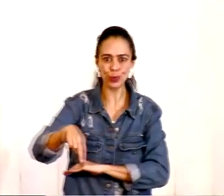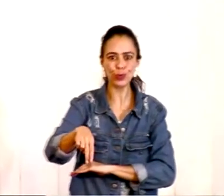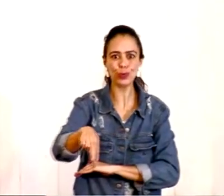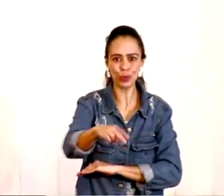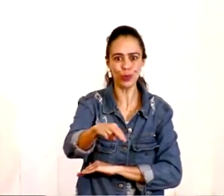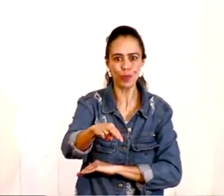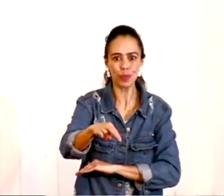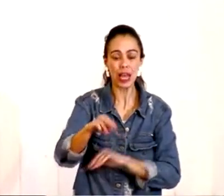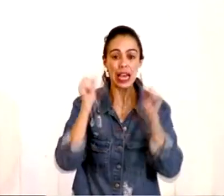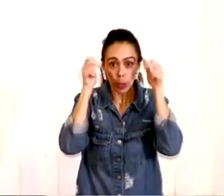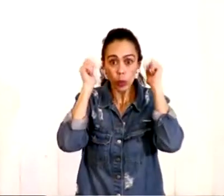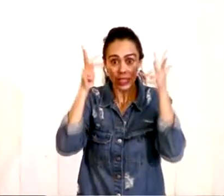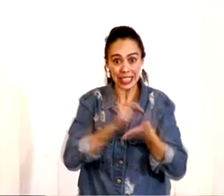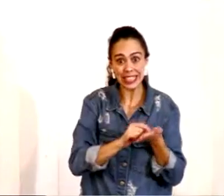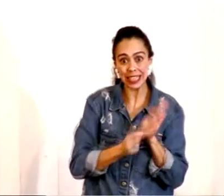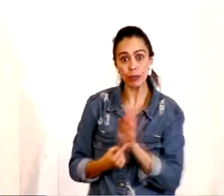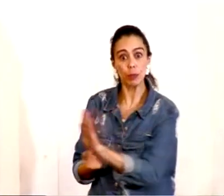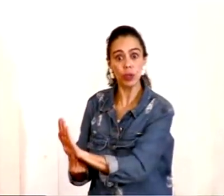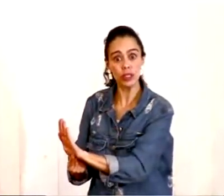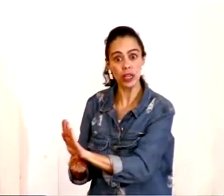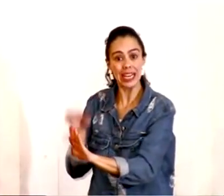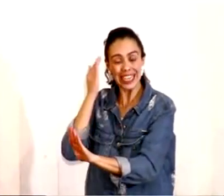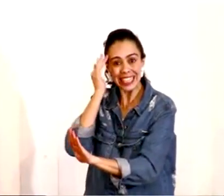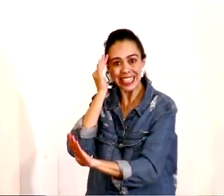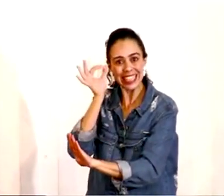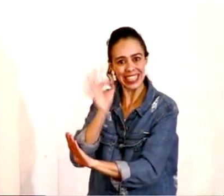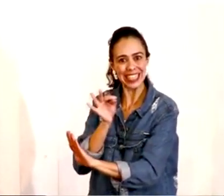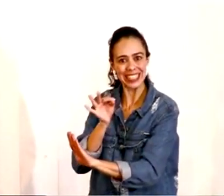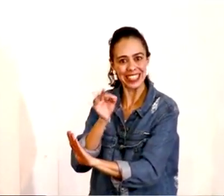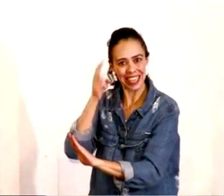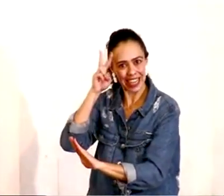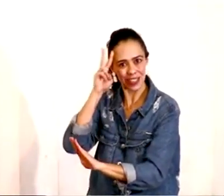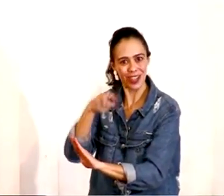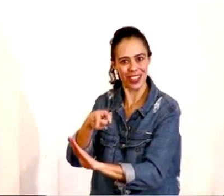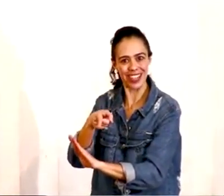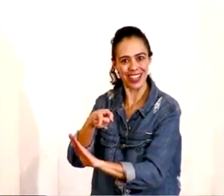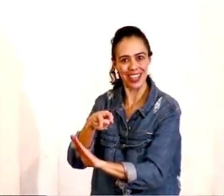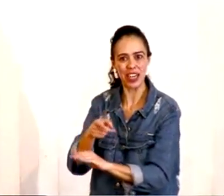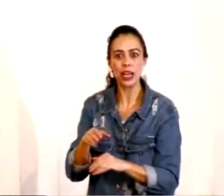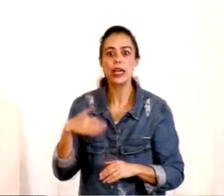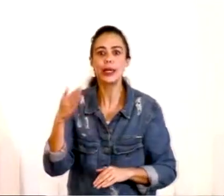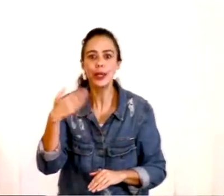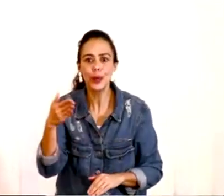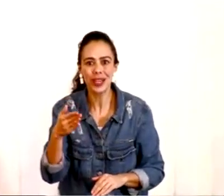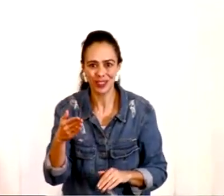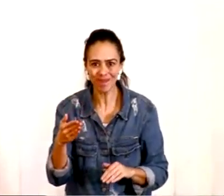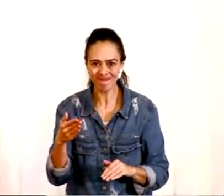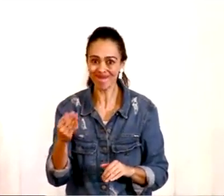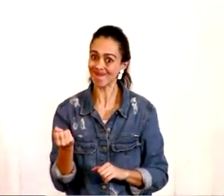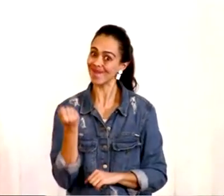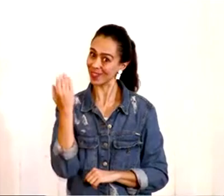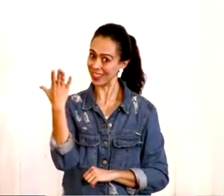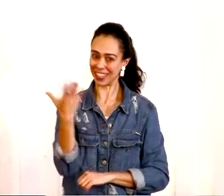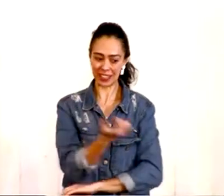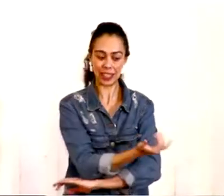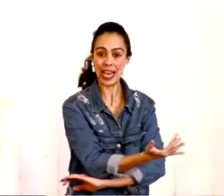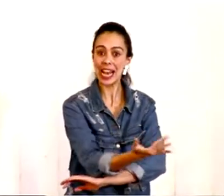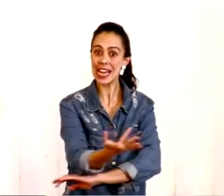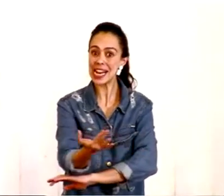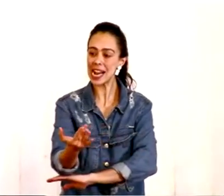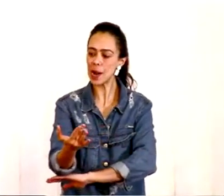Ao ponto que quando você chama alguém para ir no campo, você leva essa pessoa para sair fora